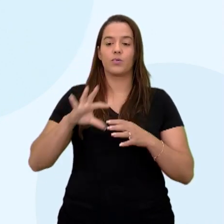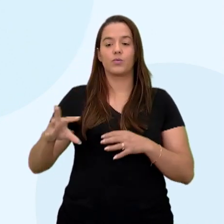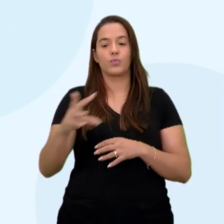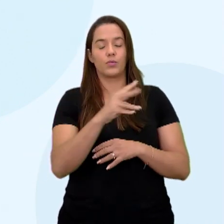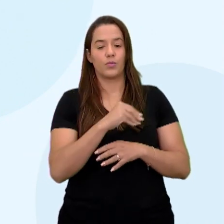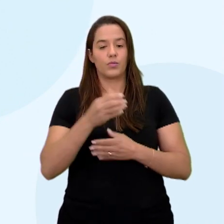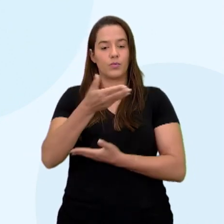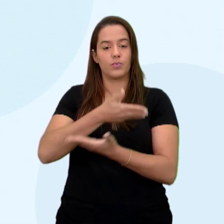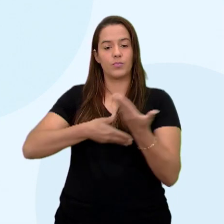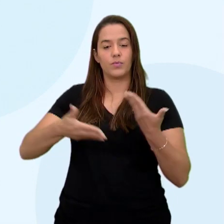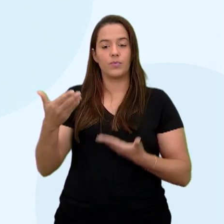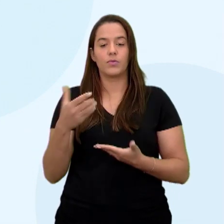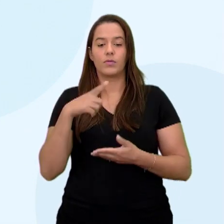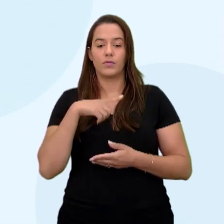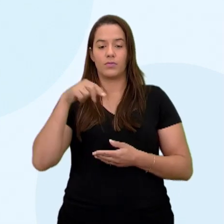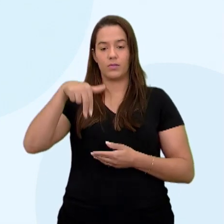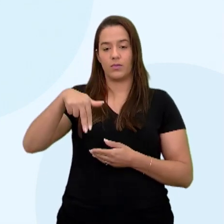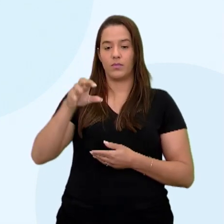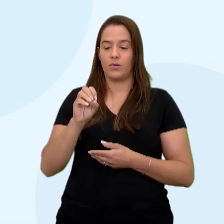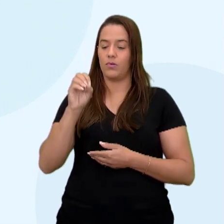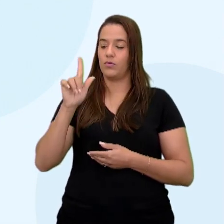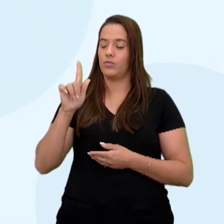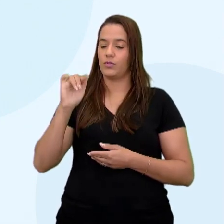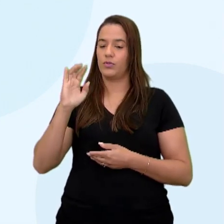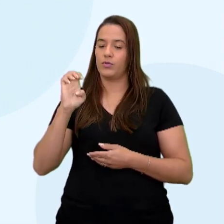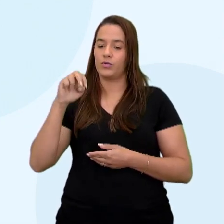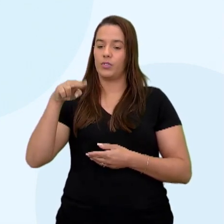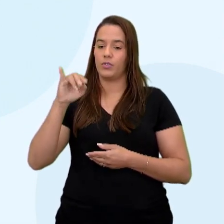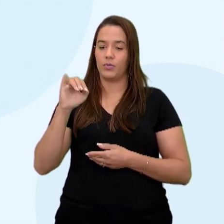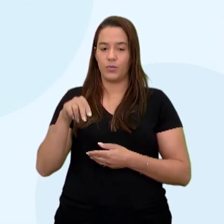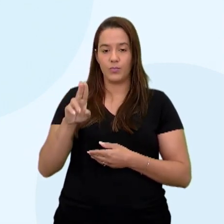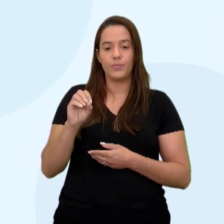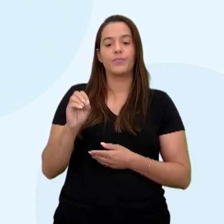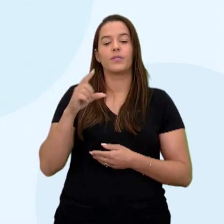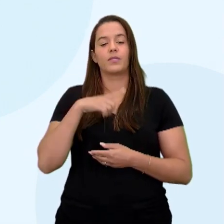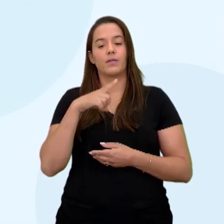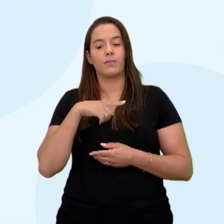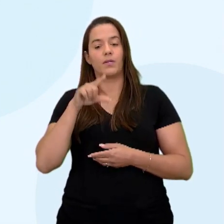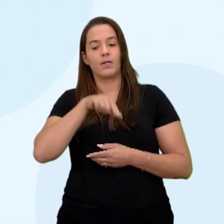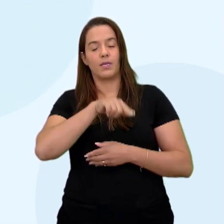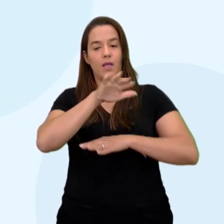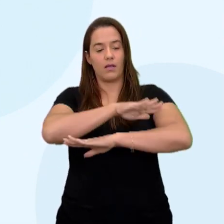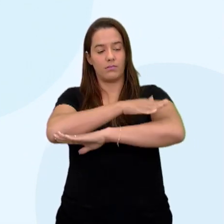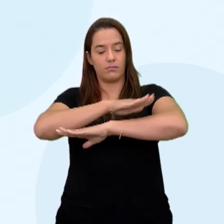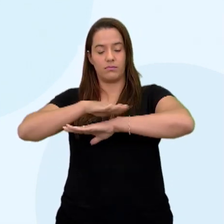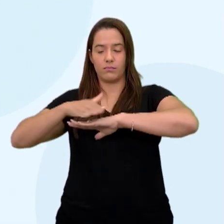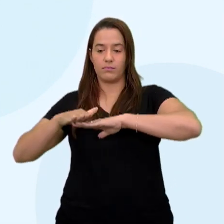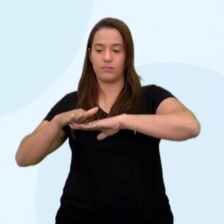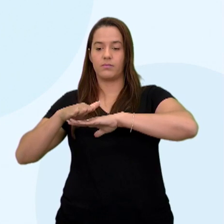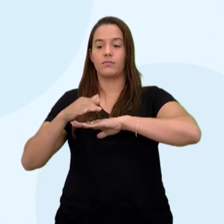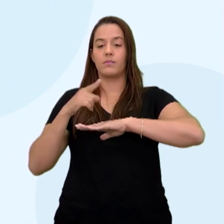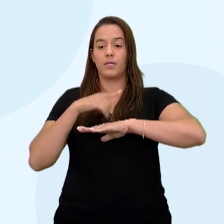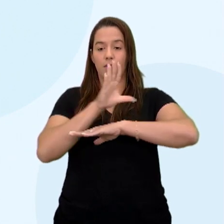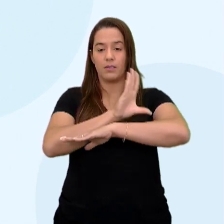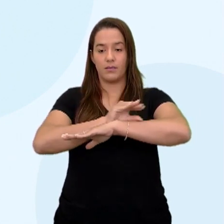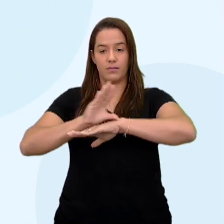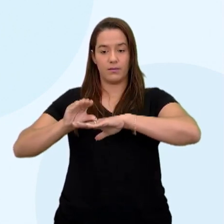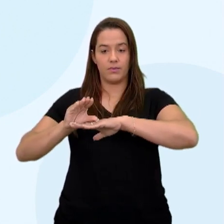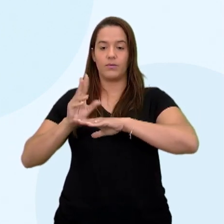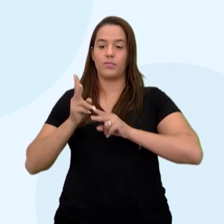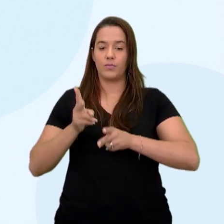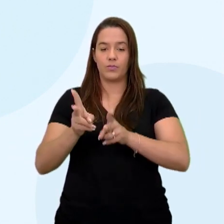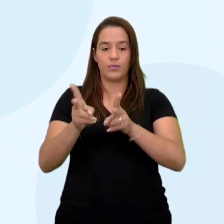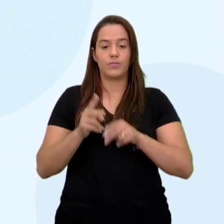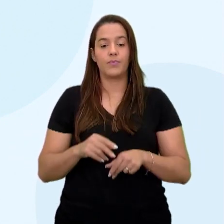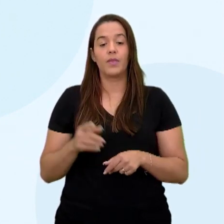extinguir o Paleógeno e o Neógeno. Foi no Cenozoico que a superfície da Terra assumiu sua forma atual.